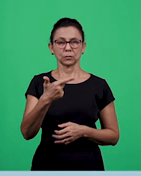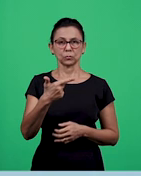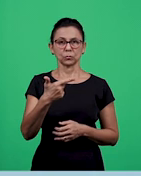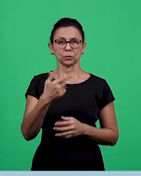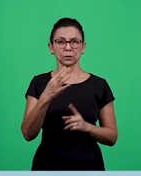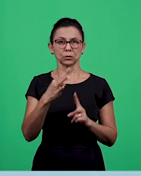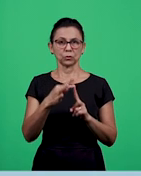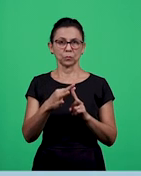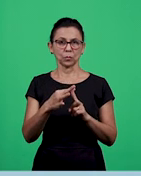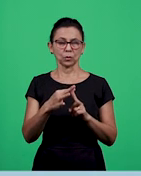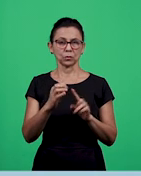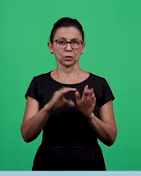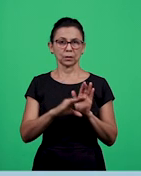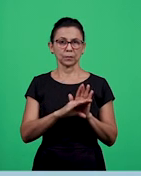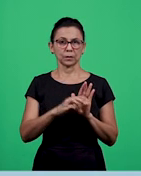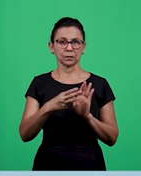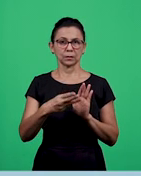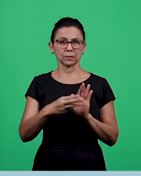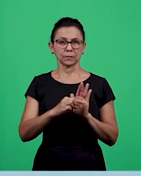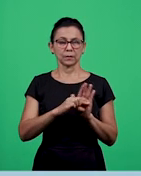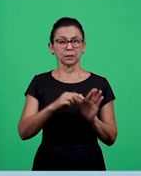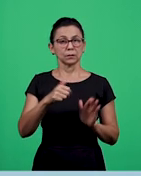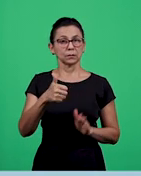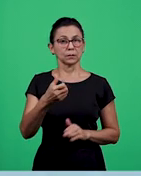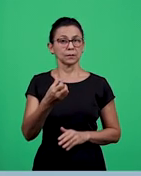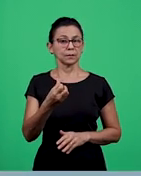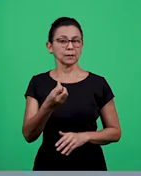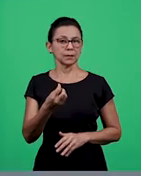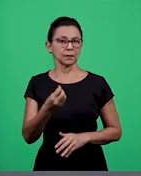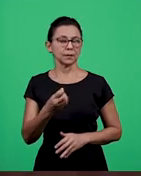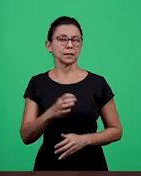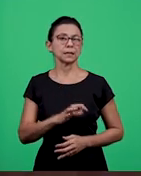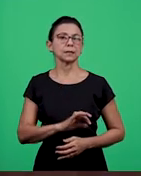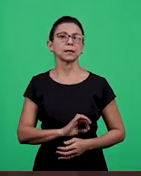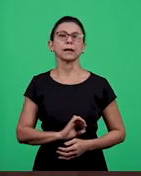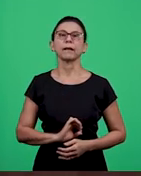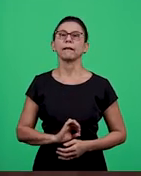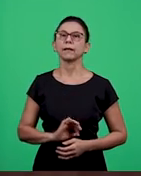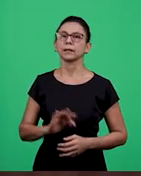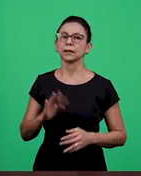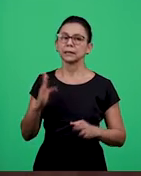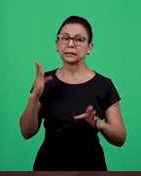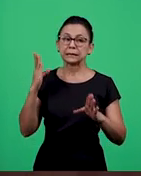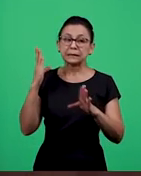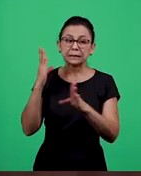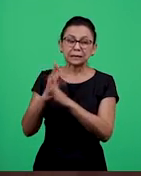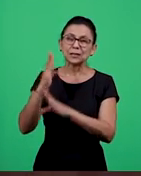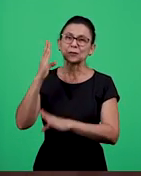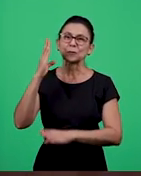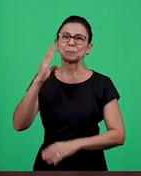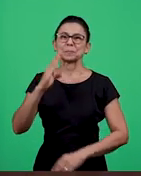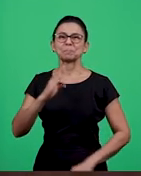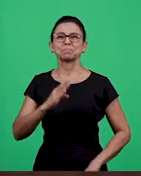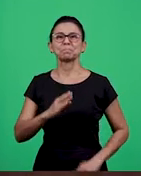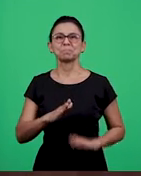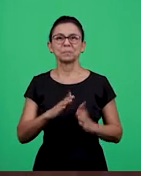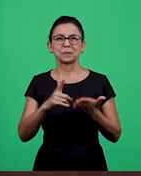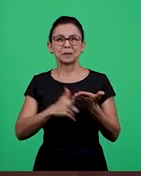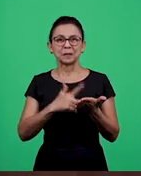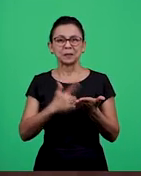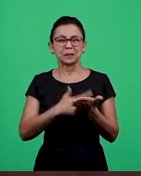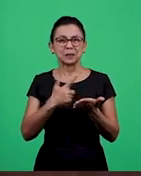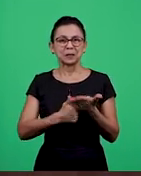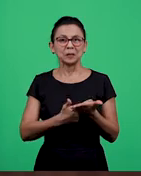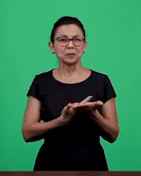2 Timóteo 3,16. Então, ele descobriu que não há